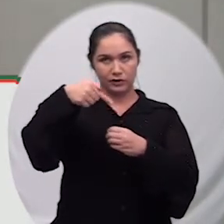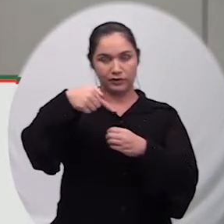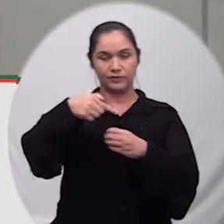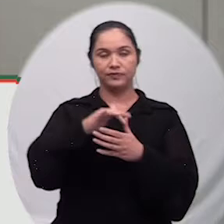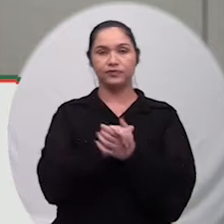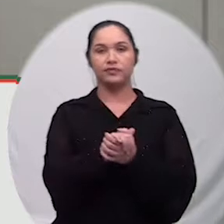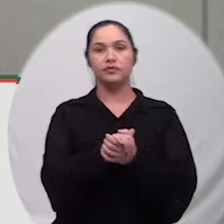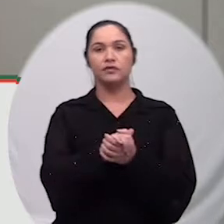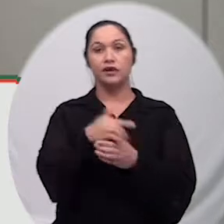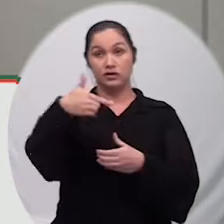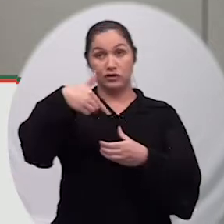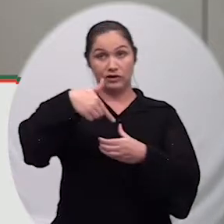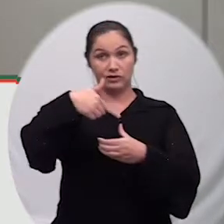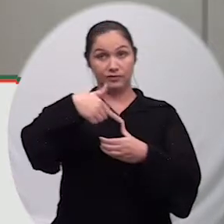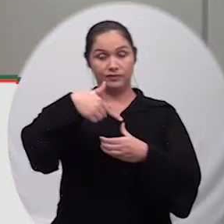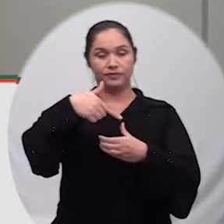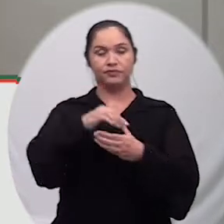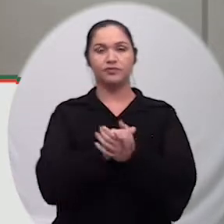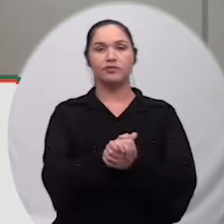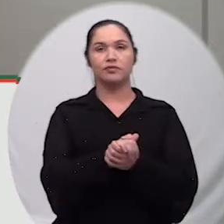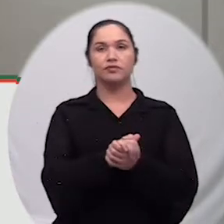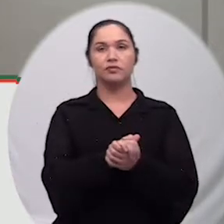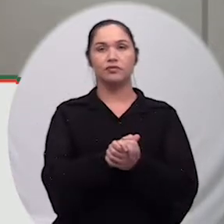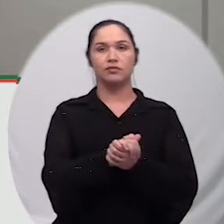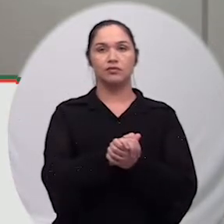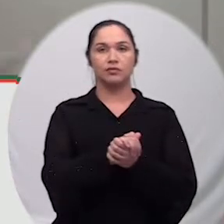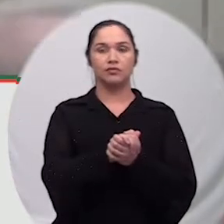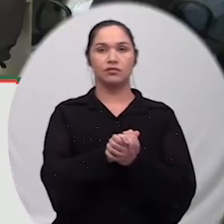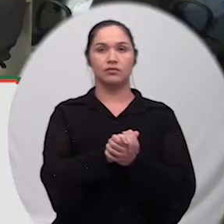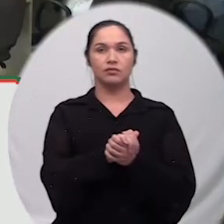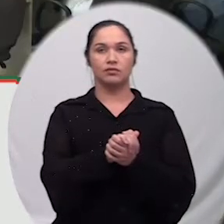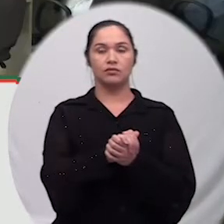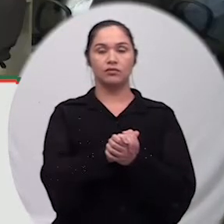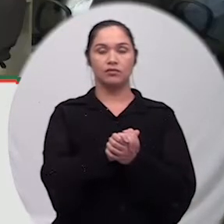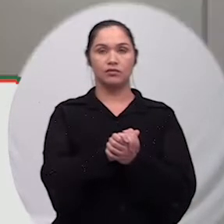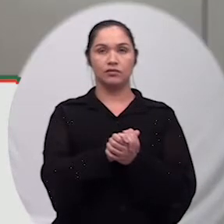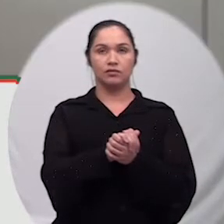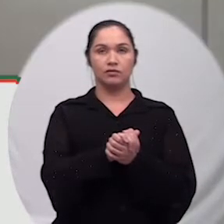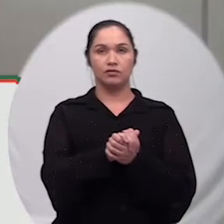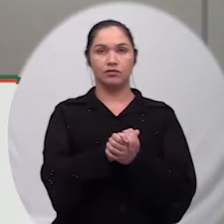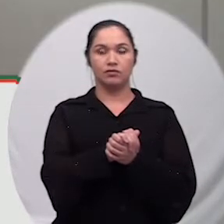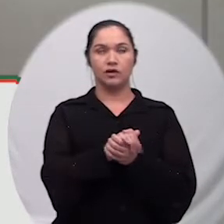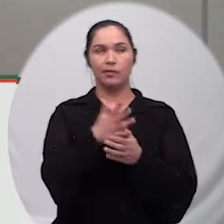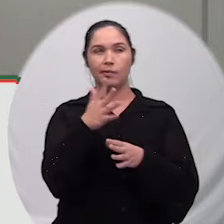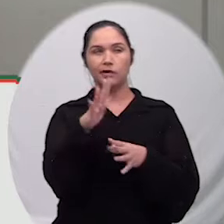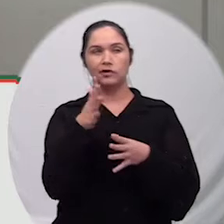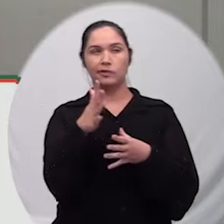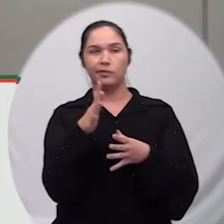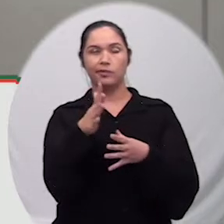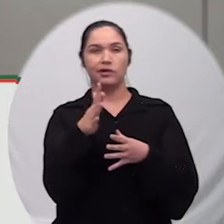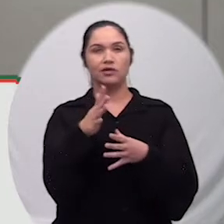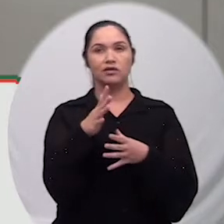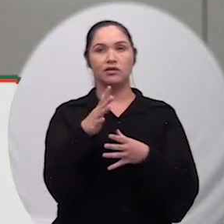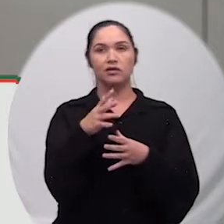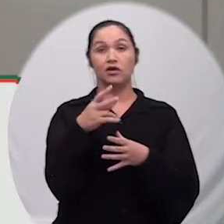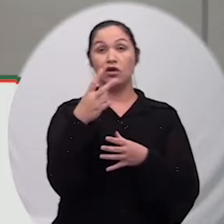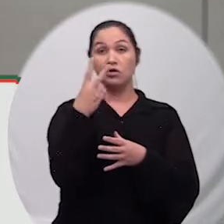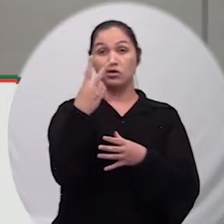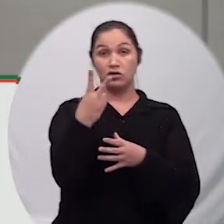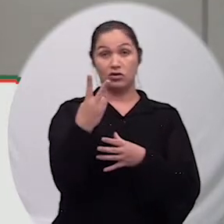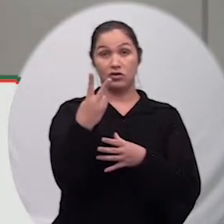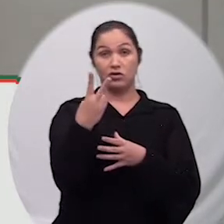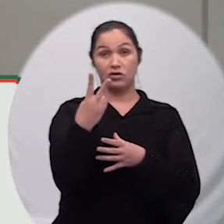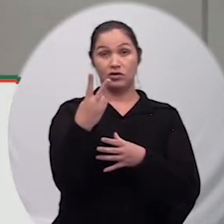em apenas 40 minutos, vereadores. É cerca, mais ou menos, de 2 mil